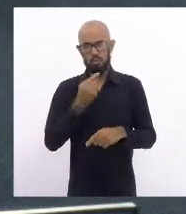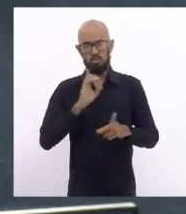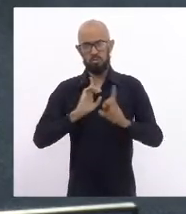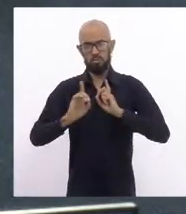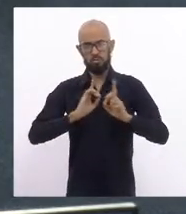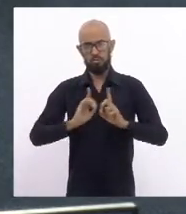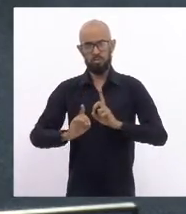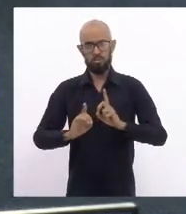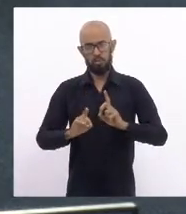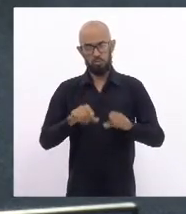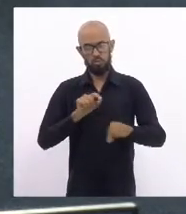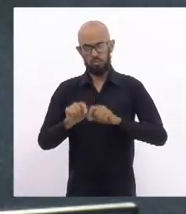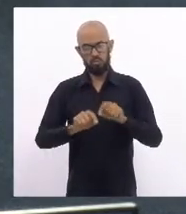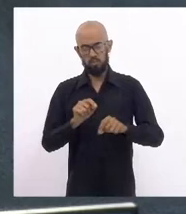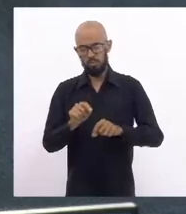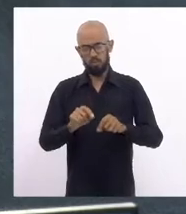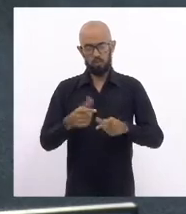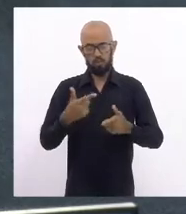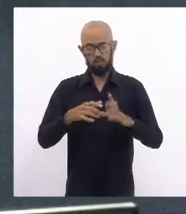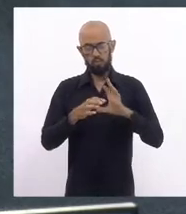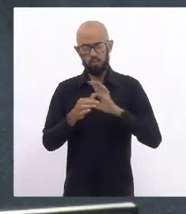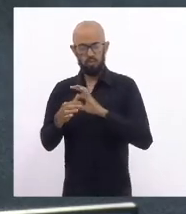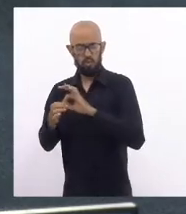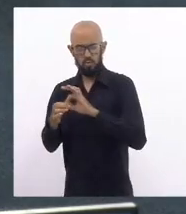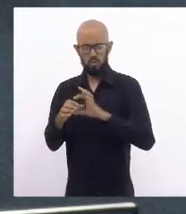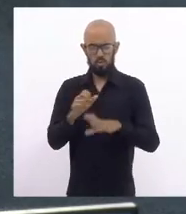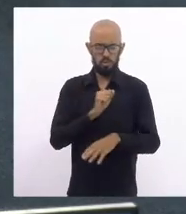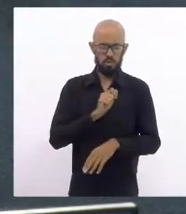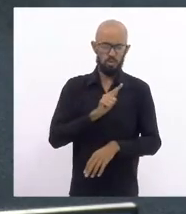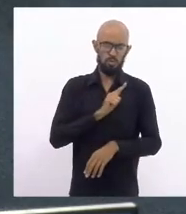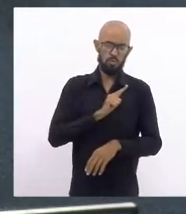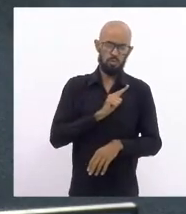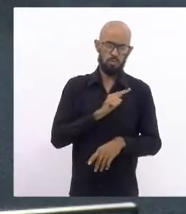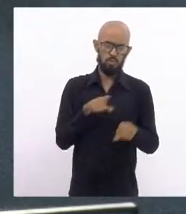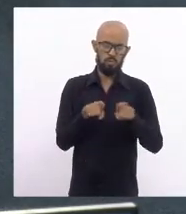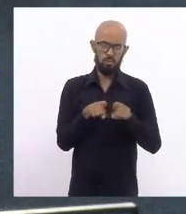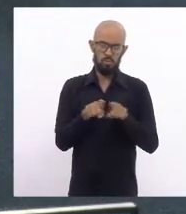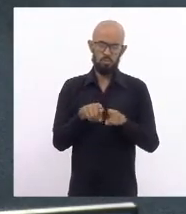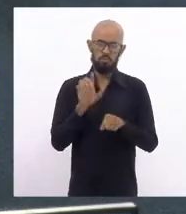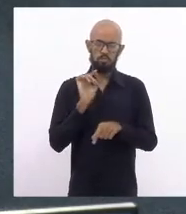situação da população de São Gonçalo, em especial com as suas referências